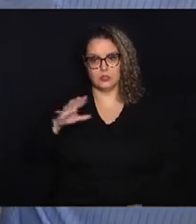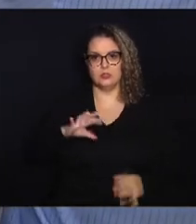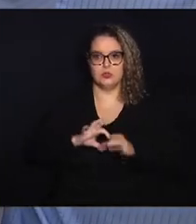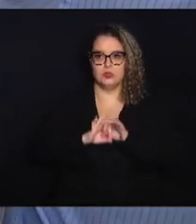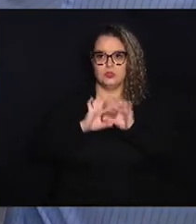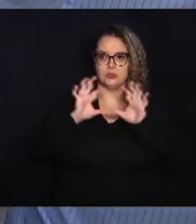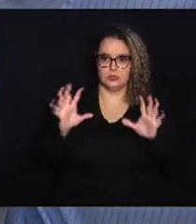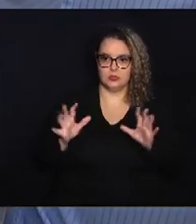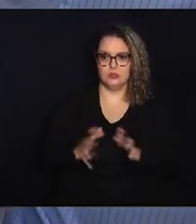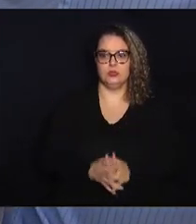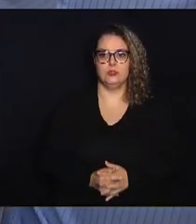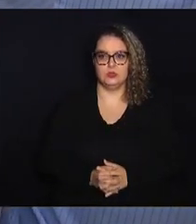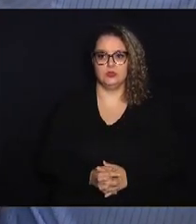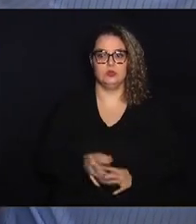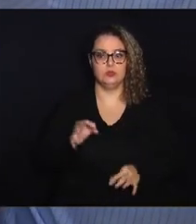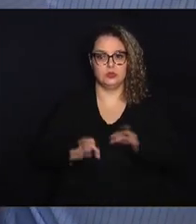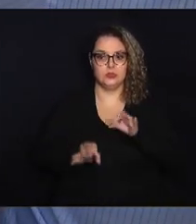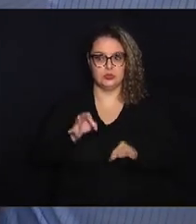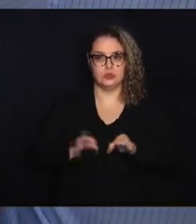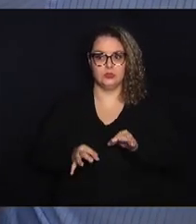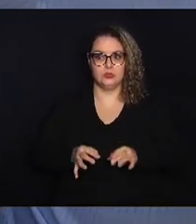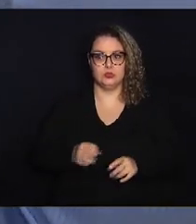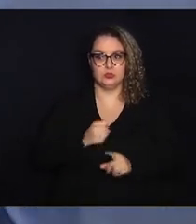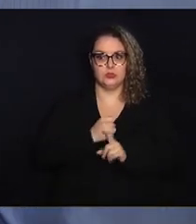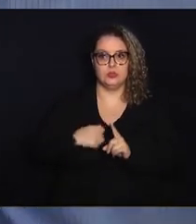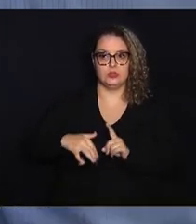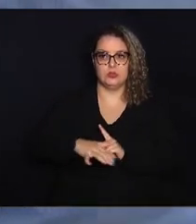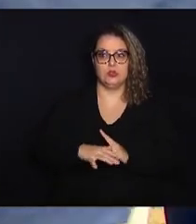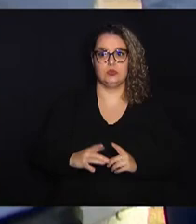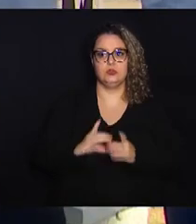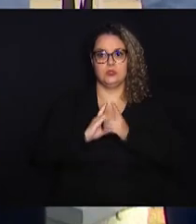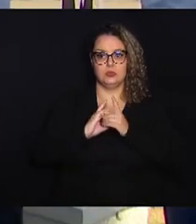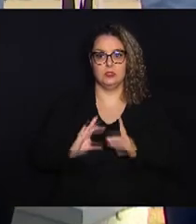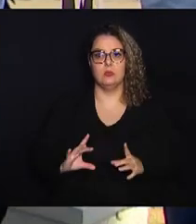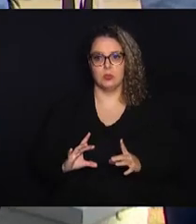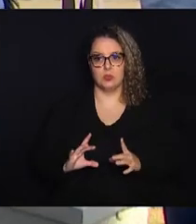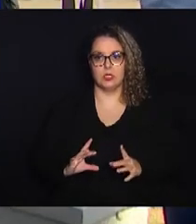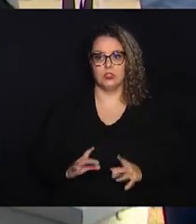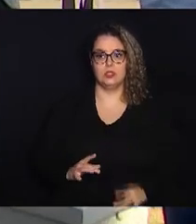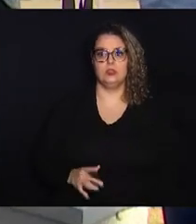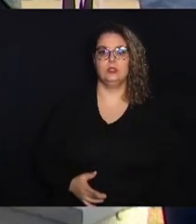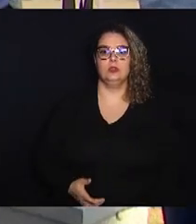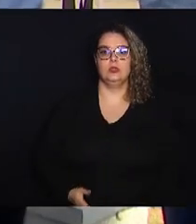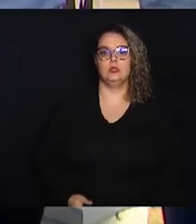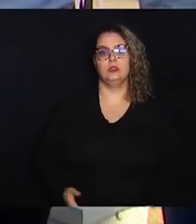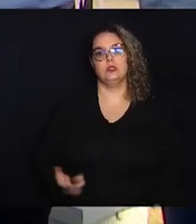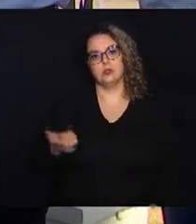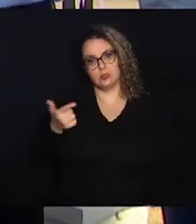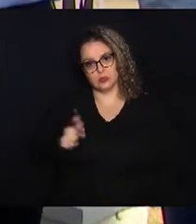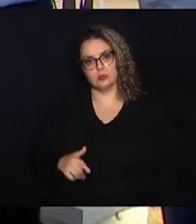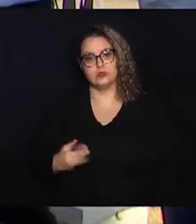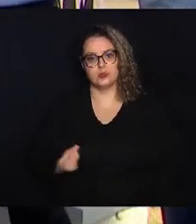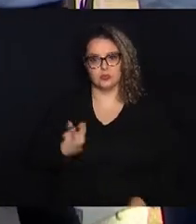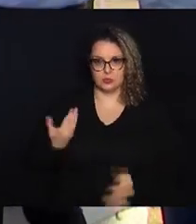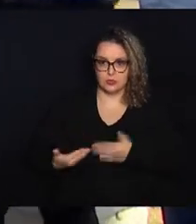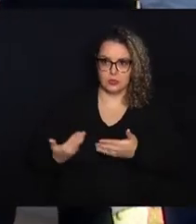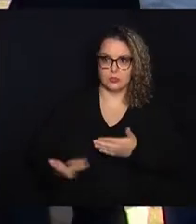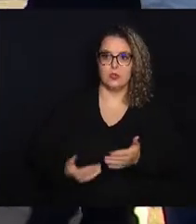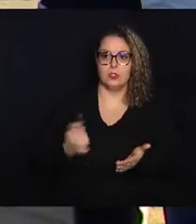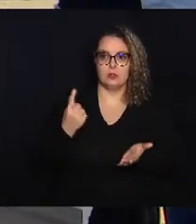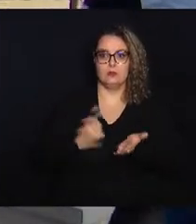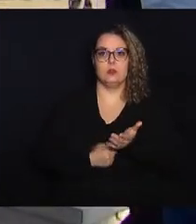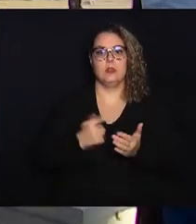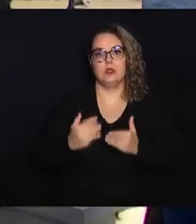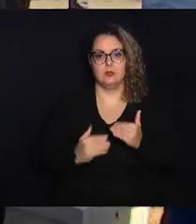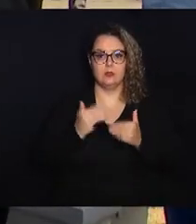os ideais de justiça social, os ideais de democracia que continuam presentes e que marcaram certamente a